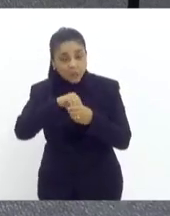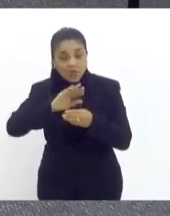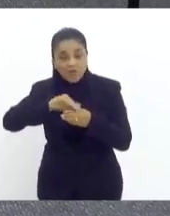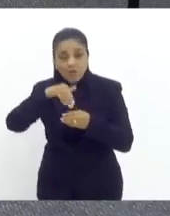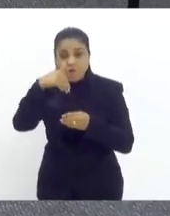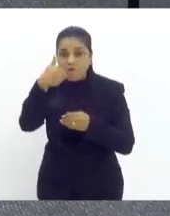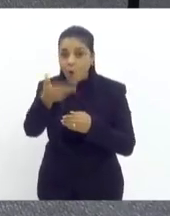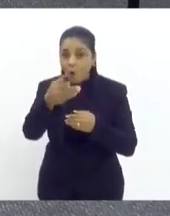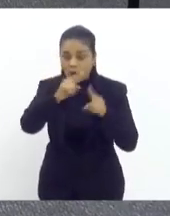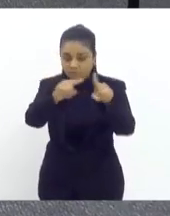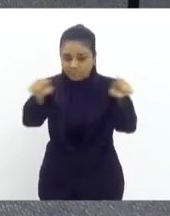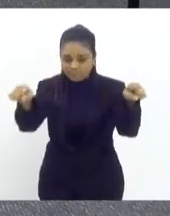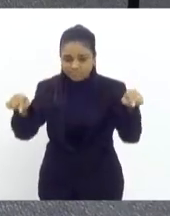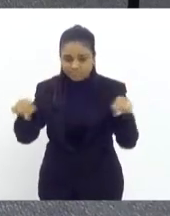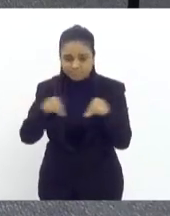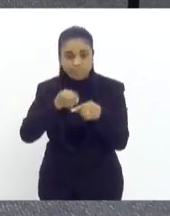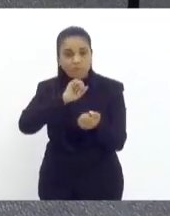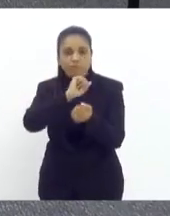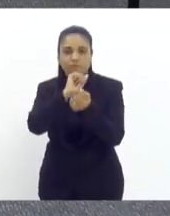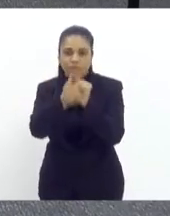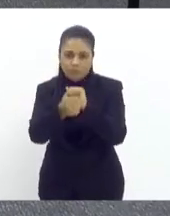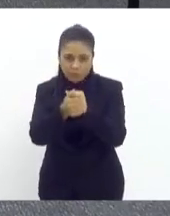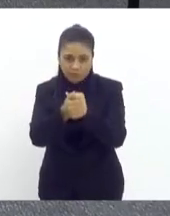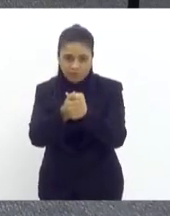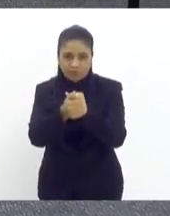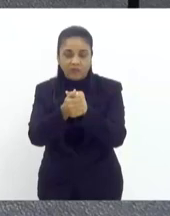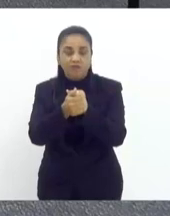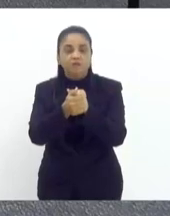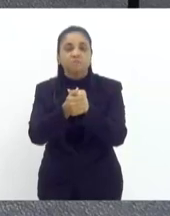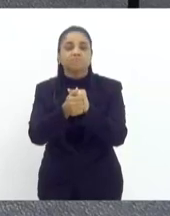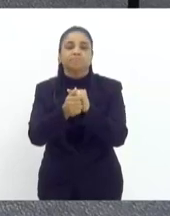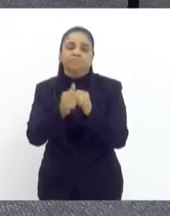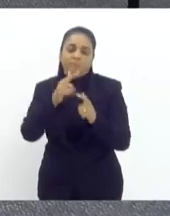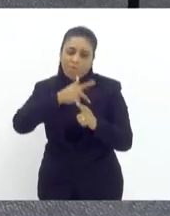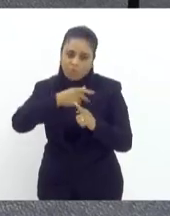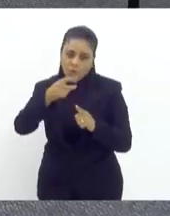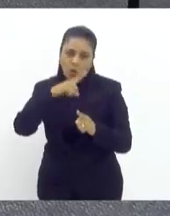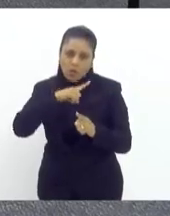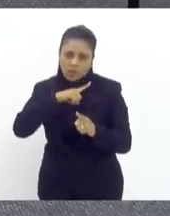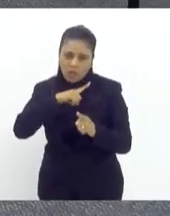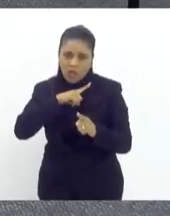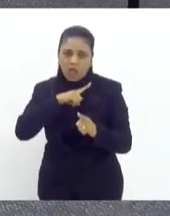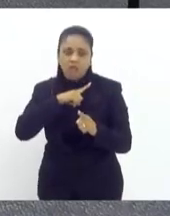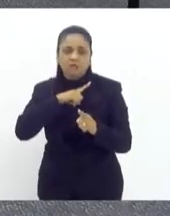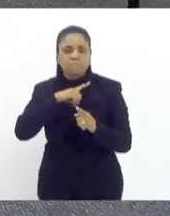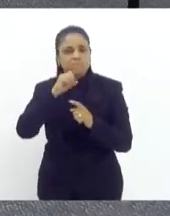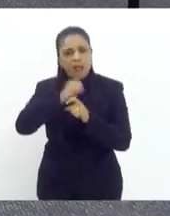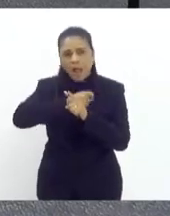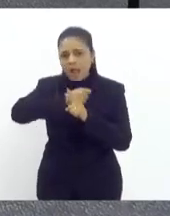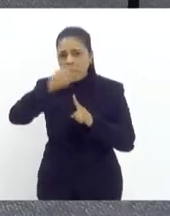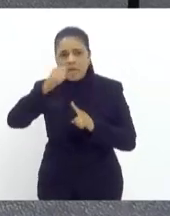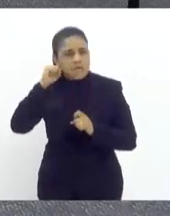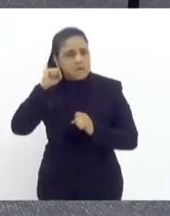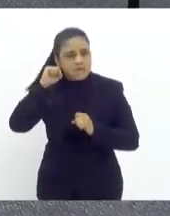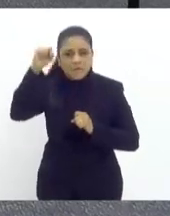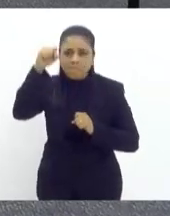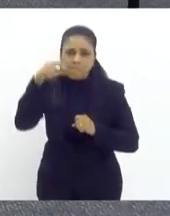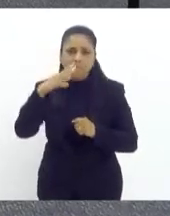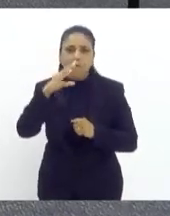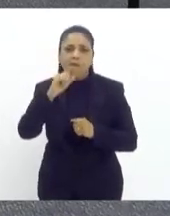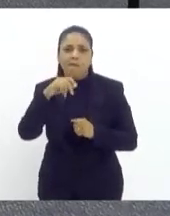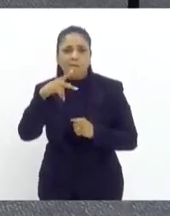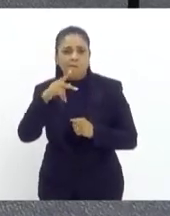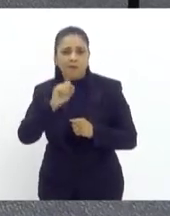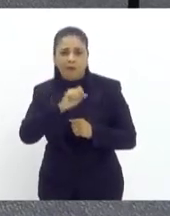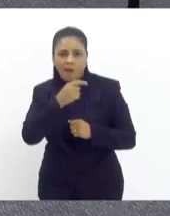quatro linhas do futebol vitorioso dentro das quatro linhas um multi campeão e fora das